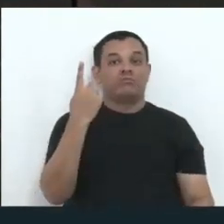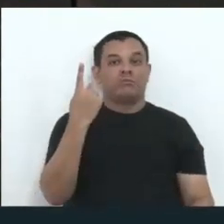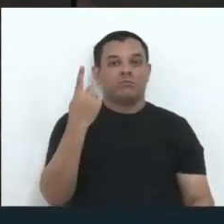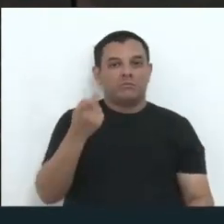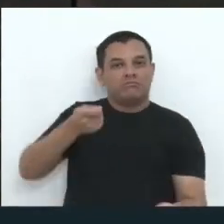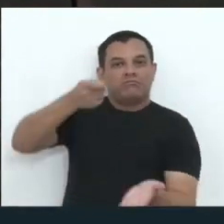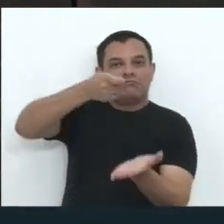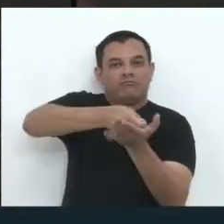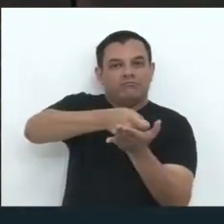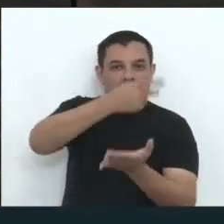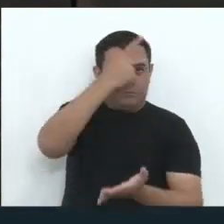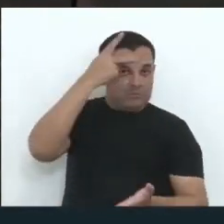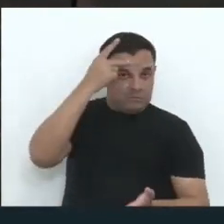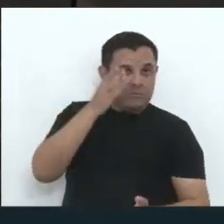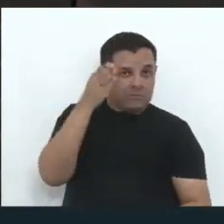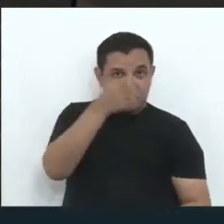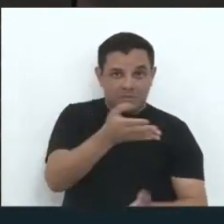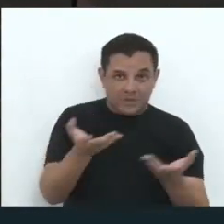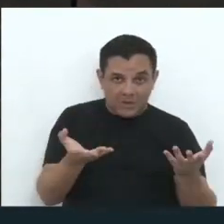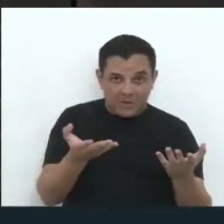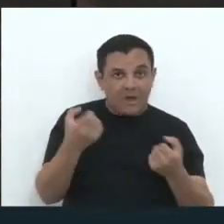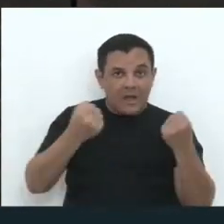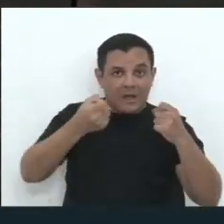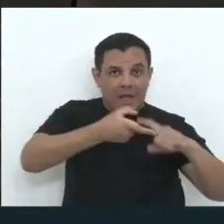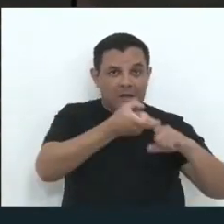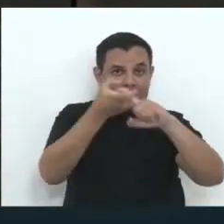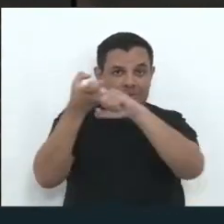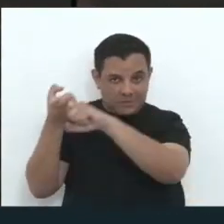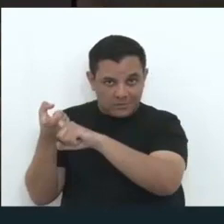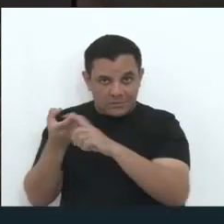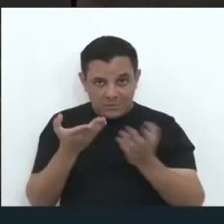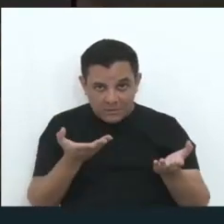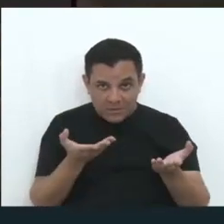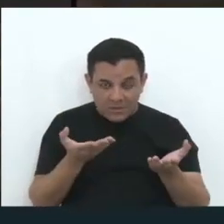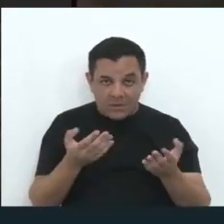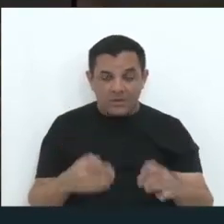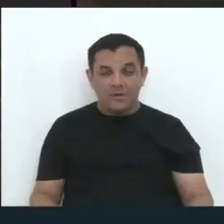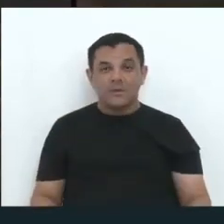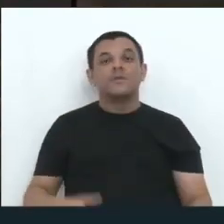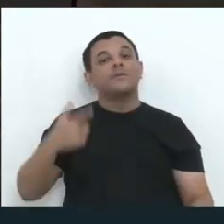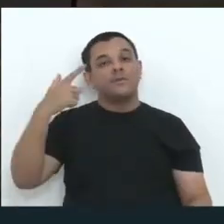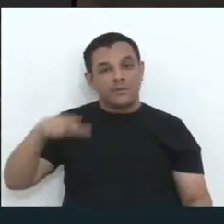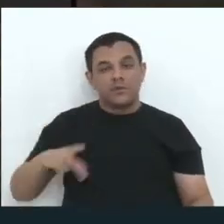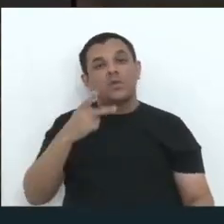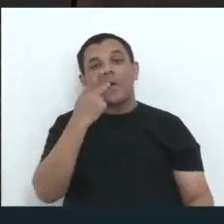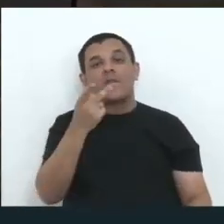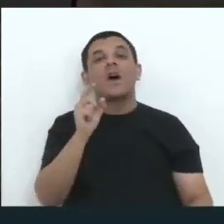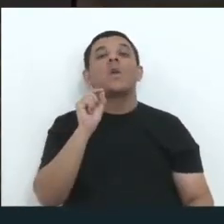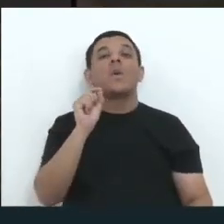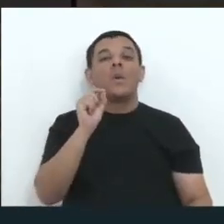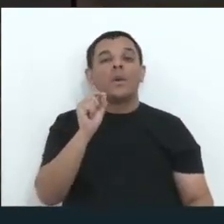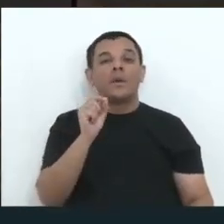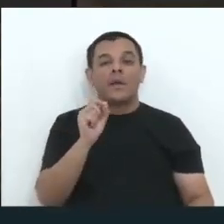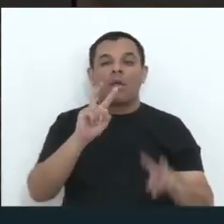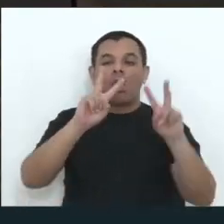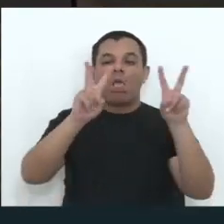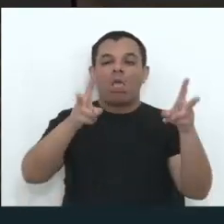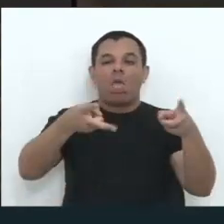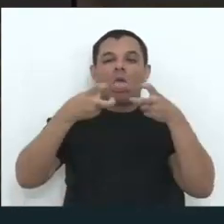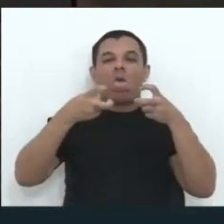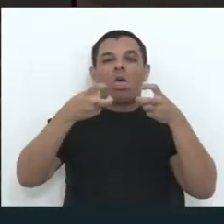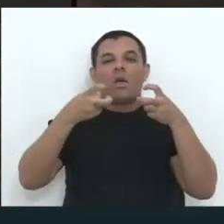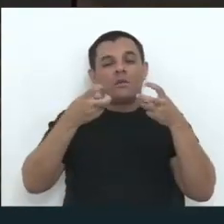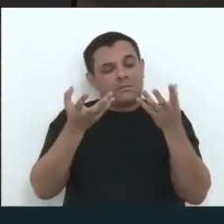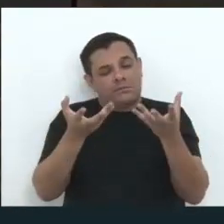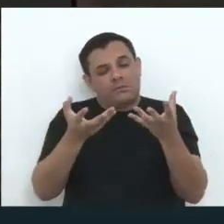estão indo prestigiar, guinchando o carro. De volta a falar, com o único intuito de quê? De arrecadar. O intuito é